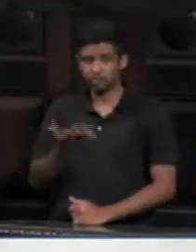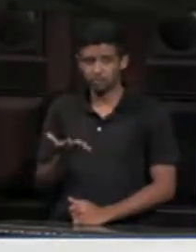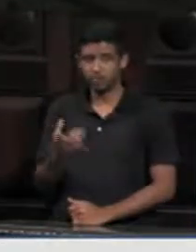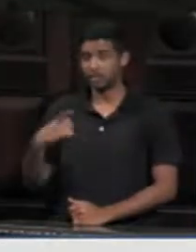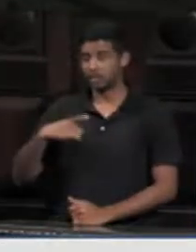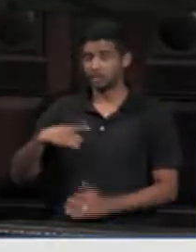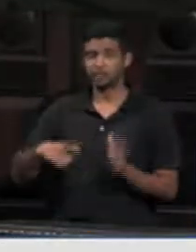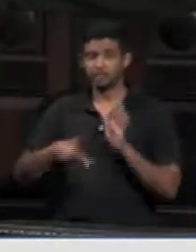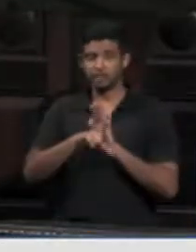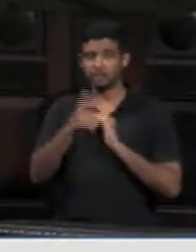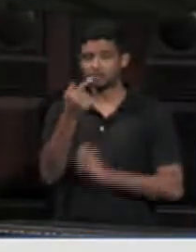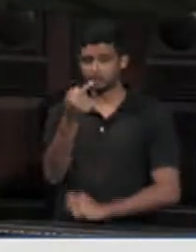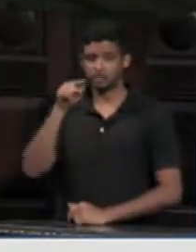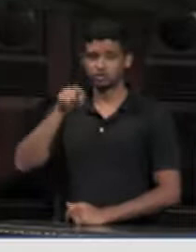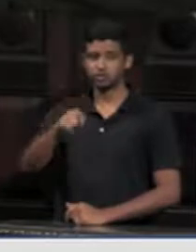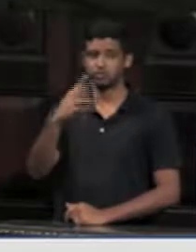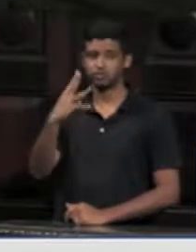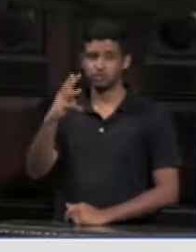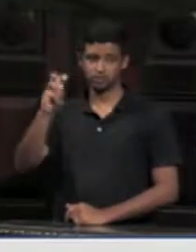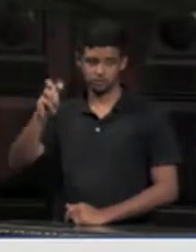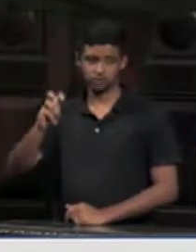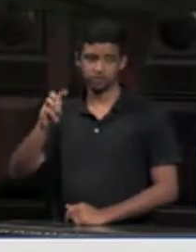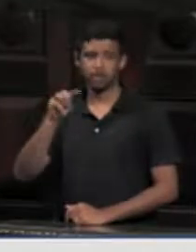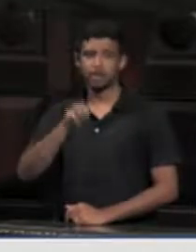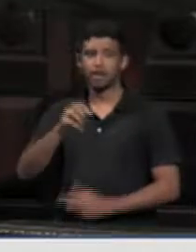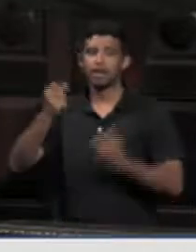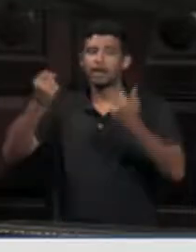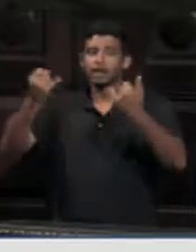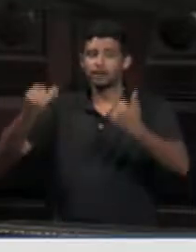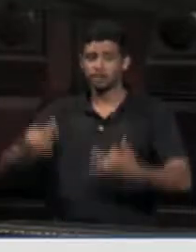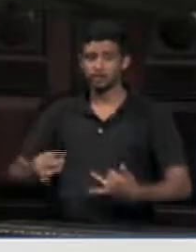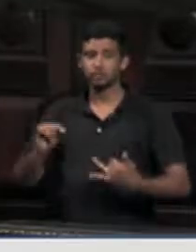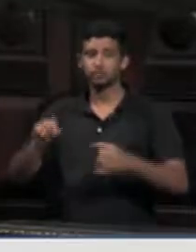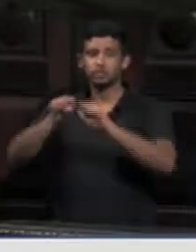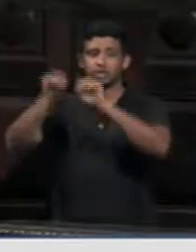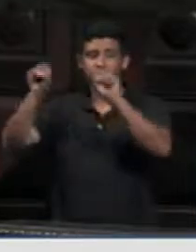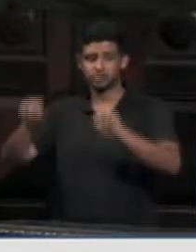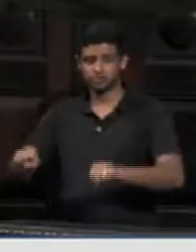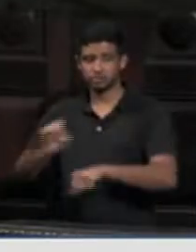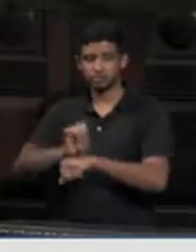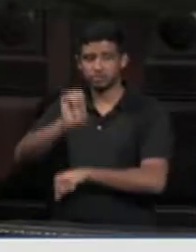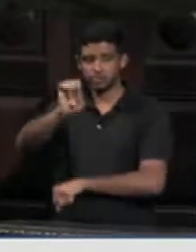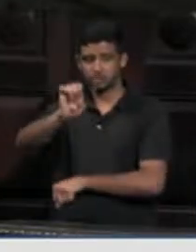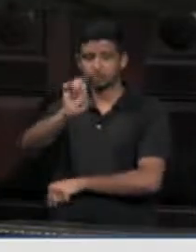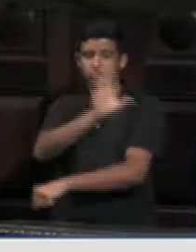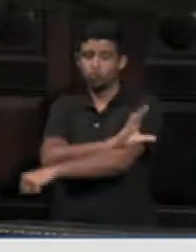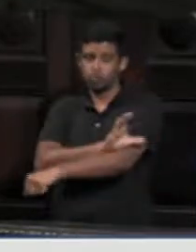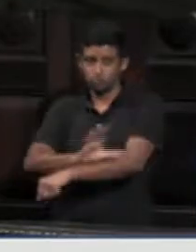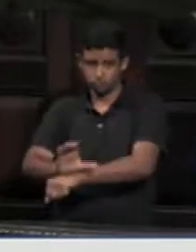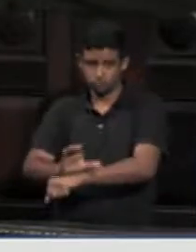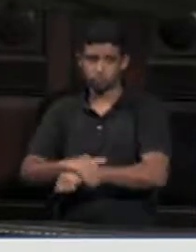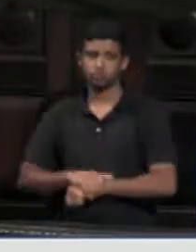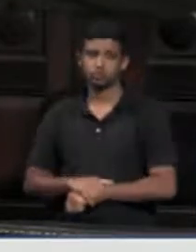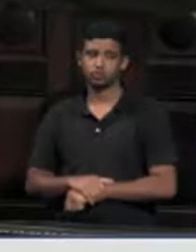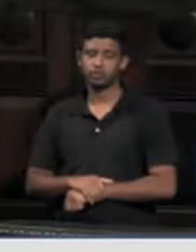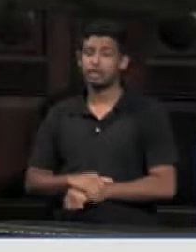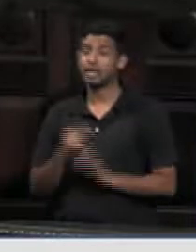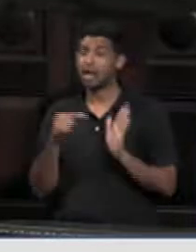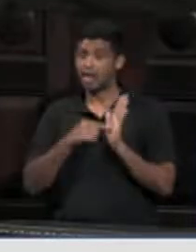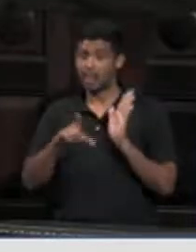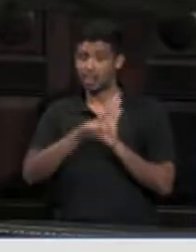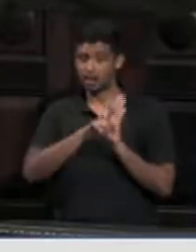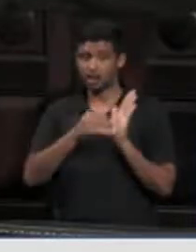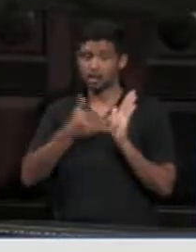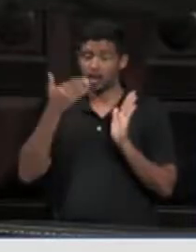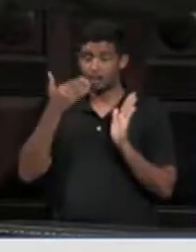Lei 7.035, que instituiu o Sistema Estadual de Cultura. Dentro desta lei, há